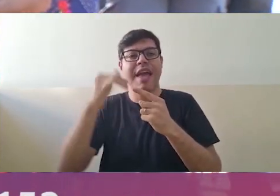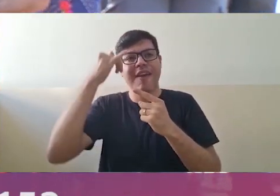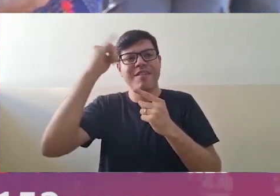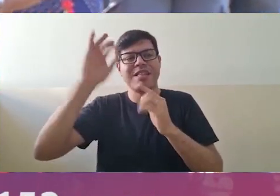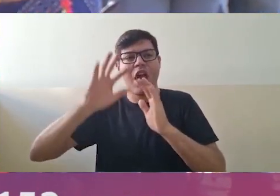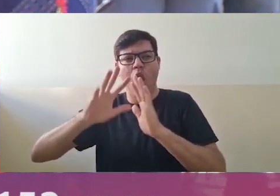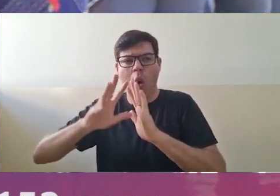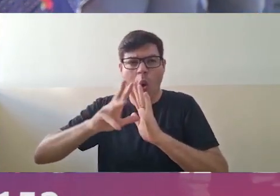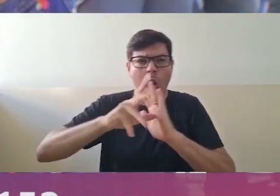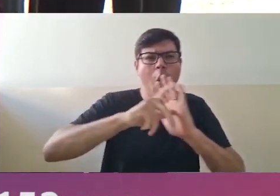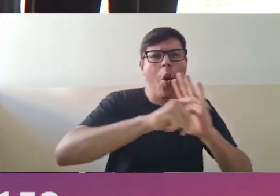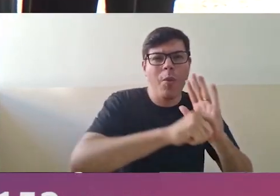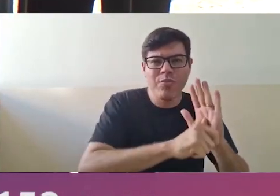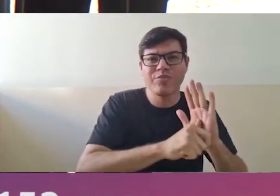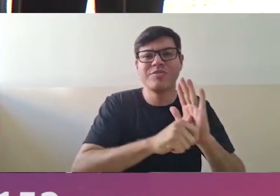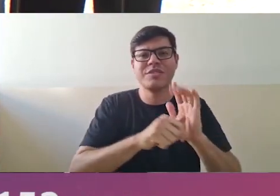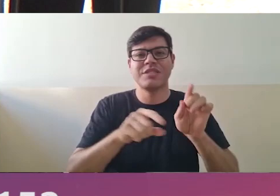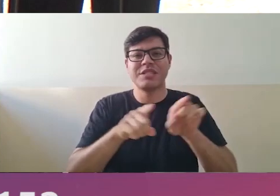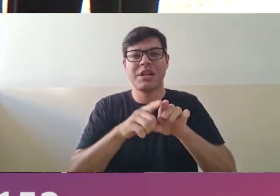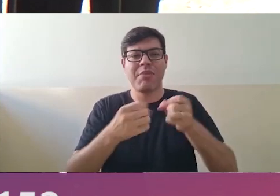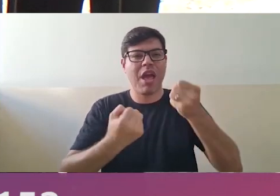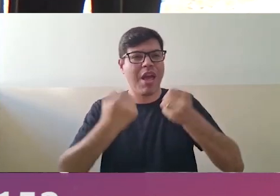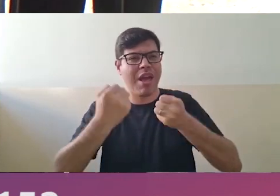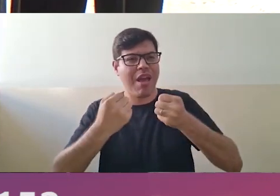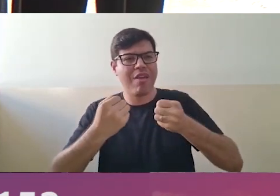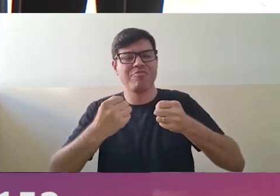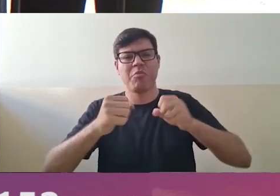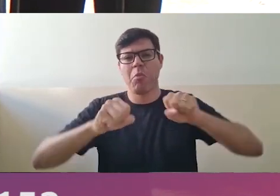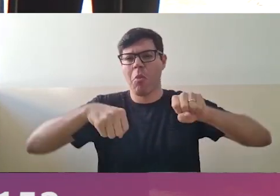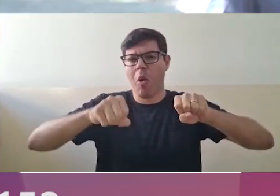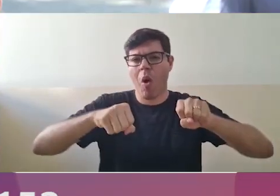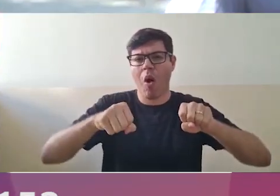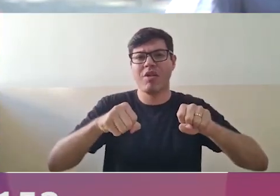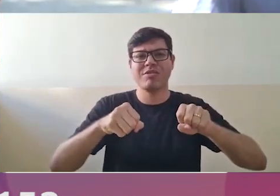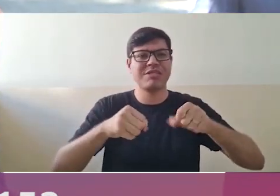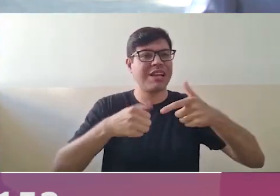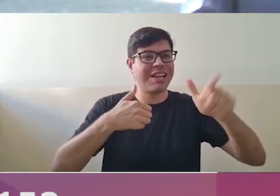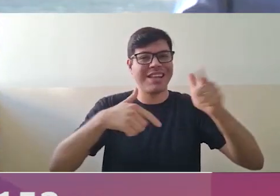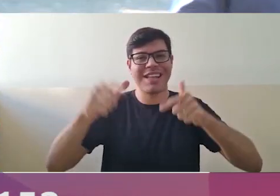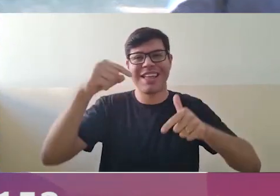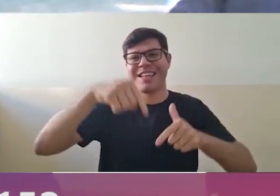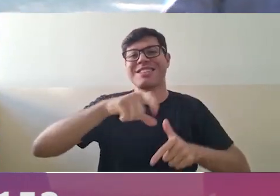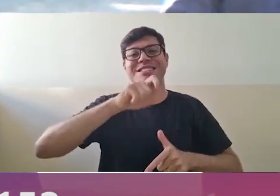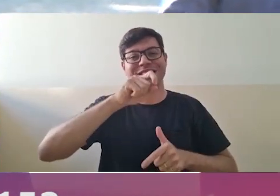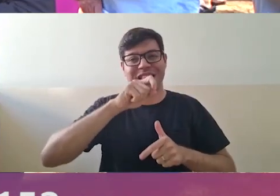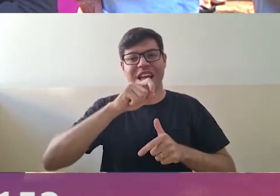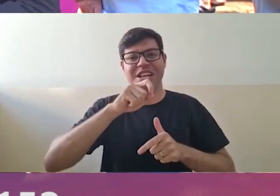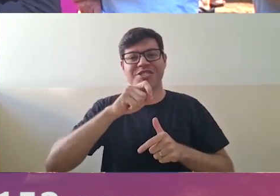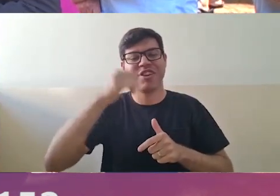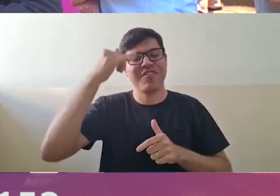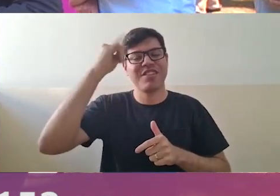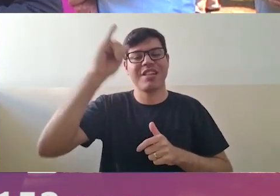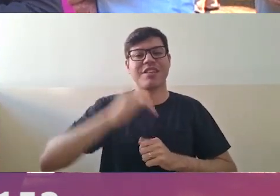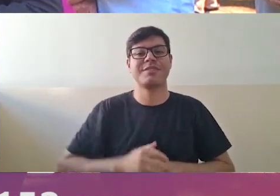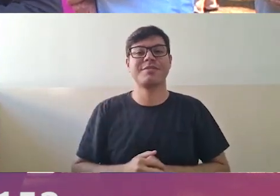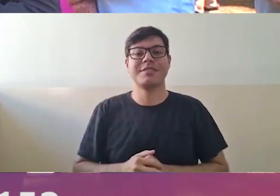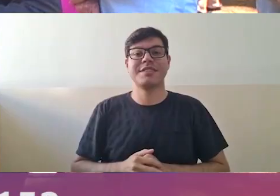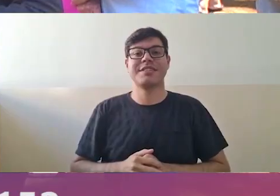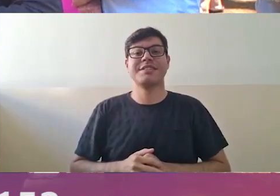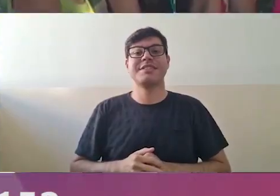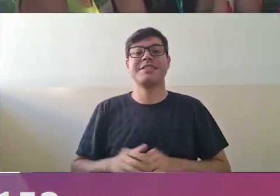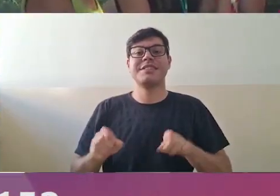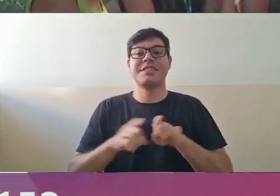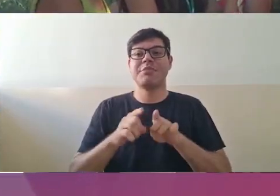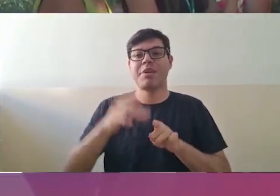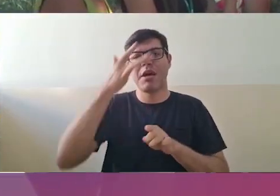civis discursaram, ressaltando os progressos do município ao longo dos seus 152 anos de